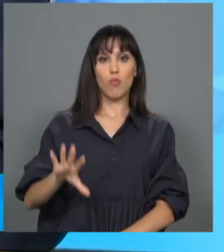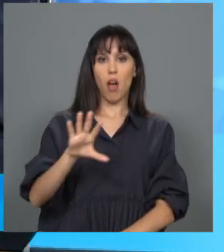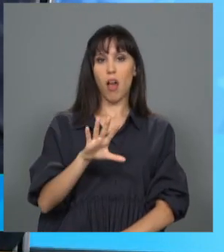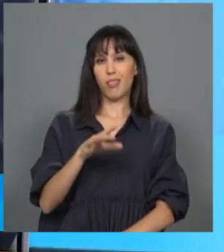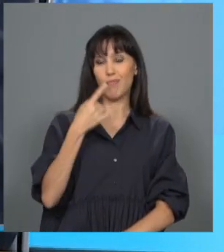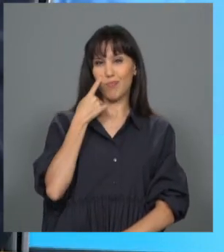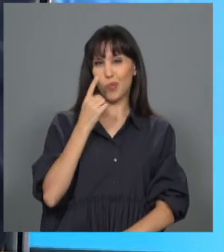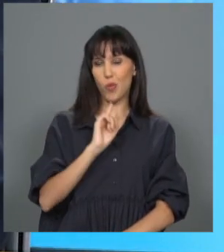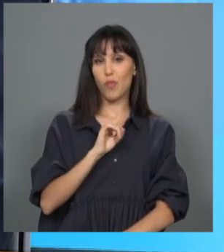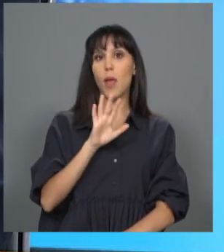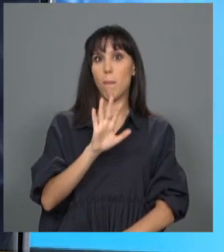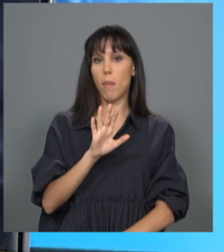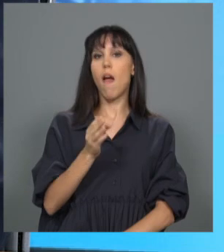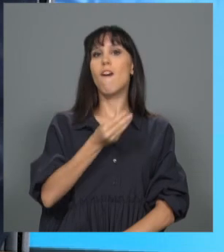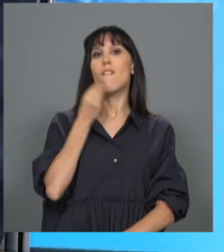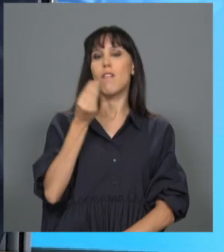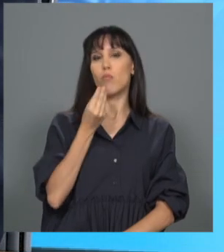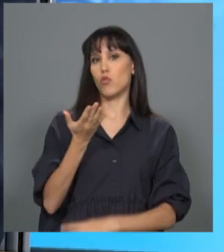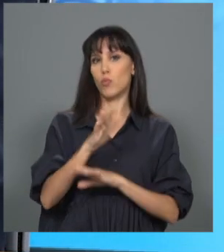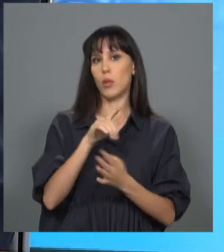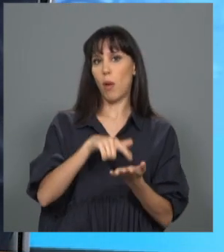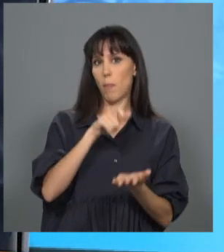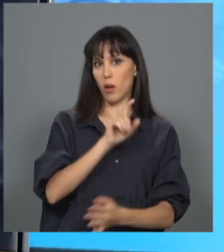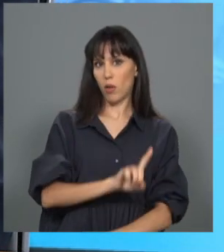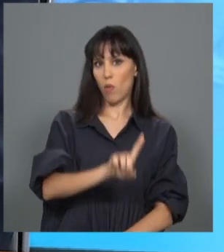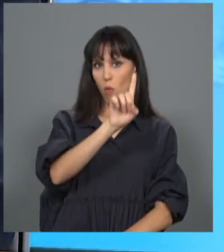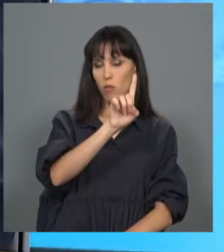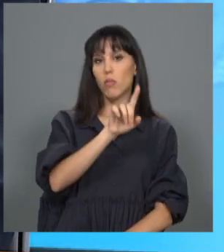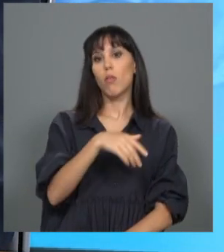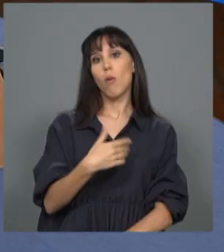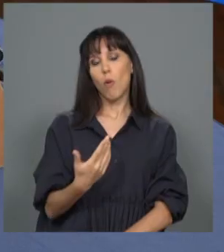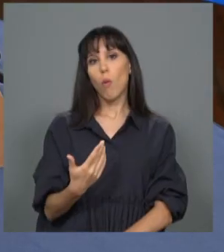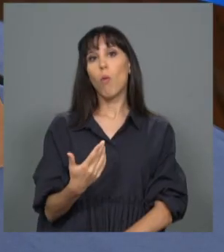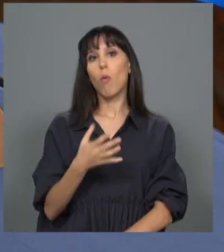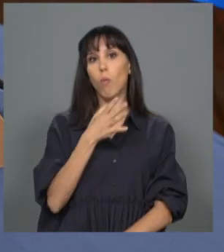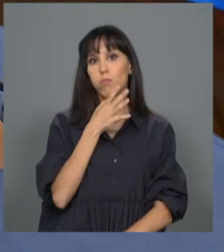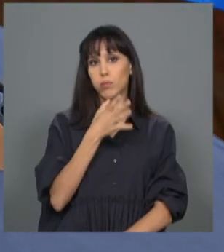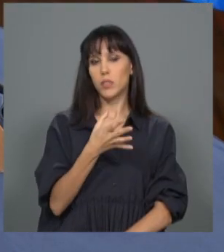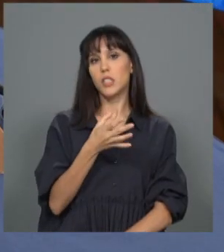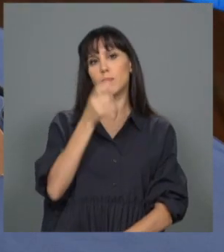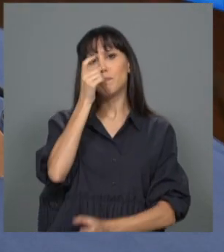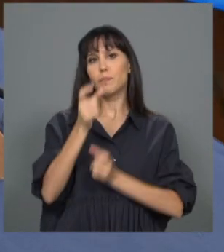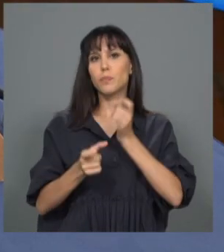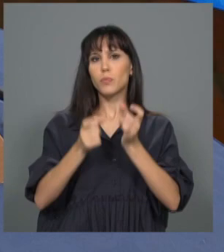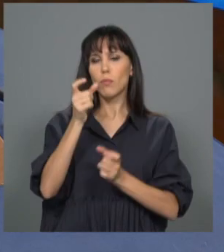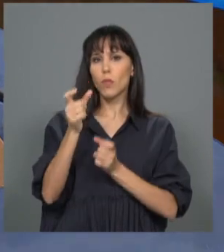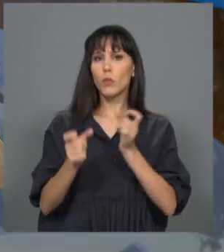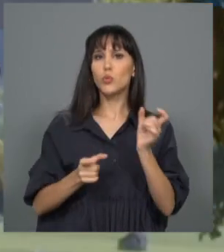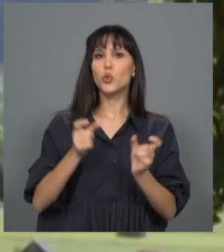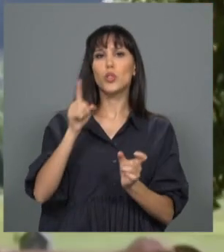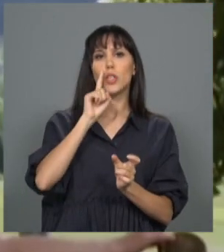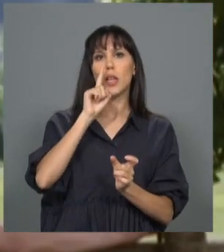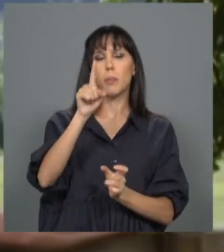mas é muito conhecido, por exemplo, na América do Norte, onde, segundo dizem os alemães, os